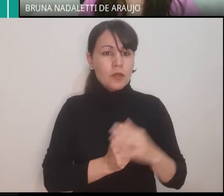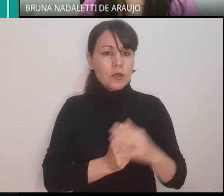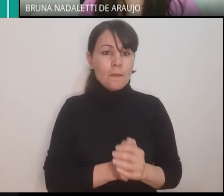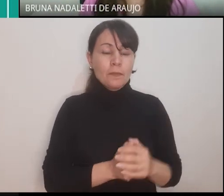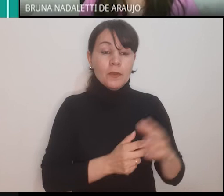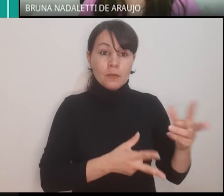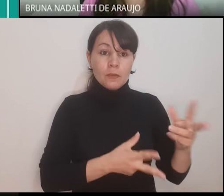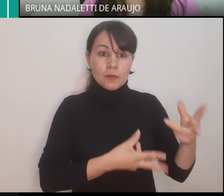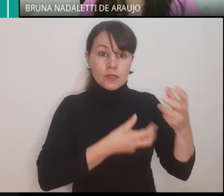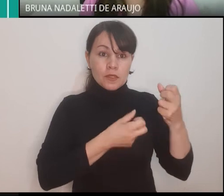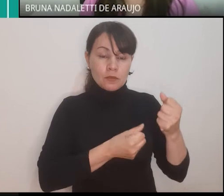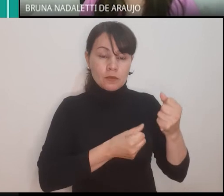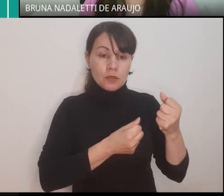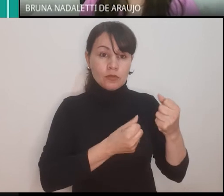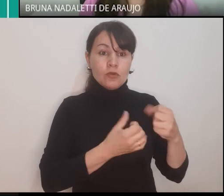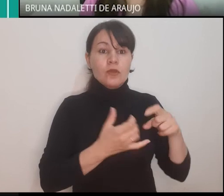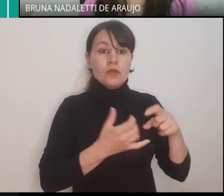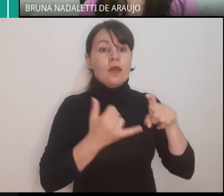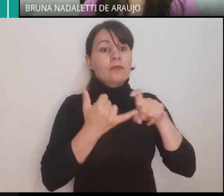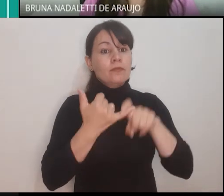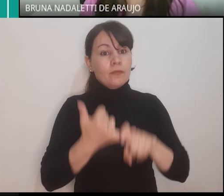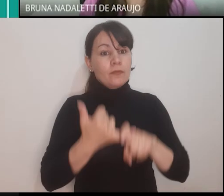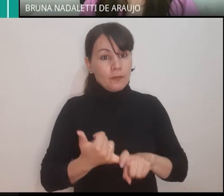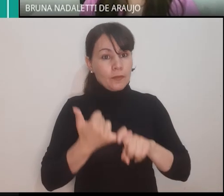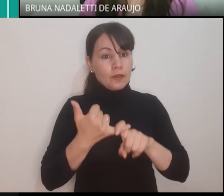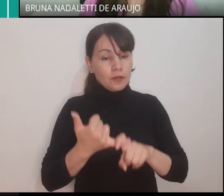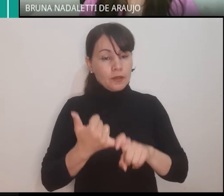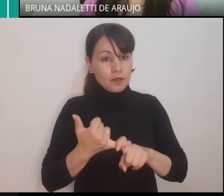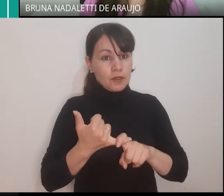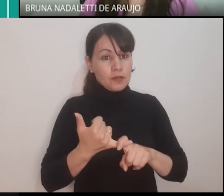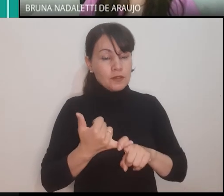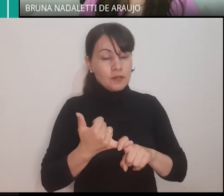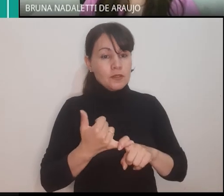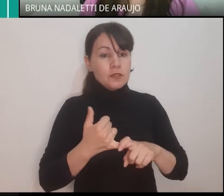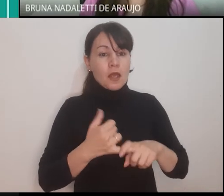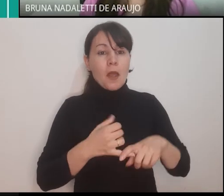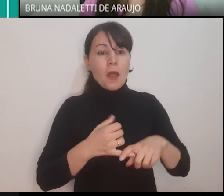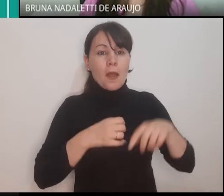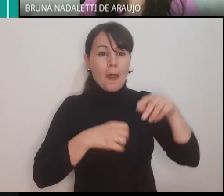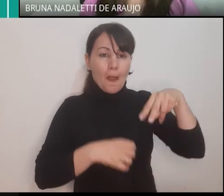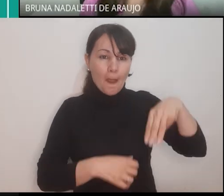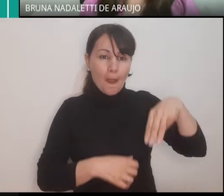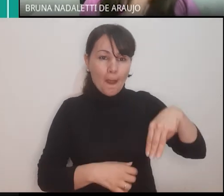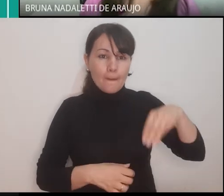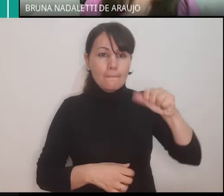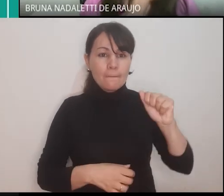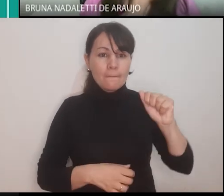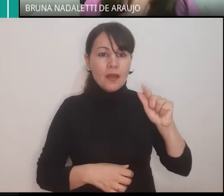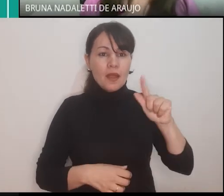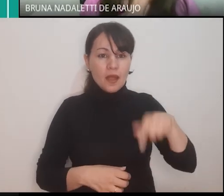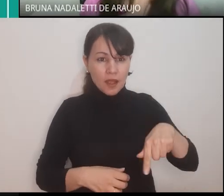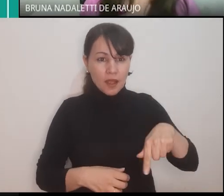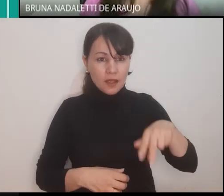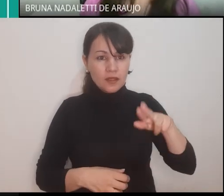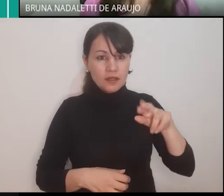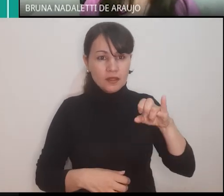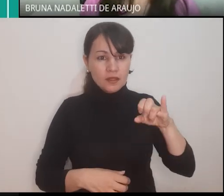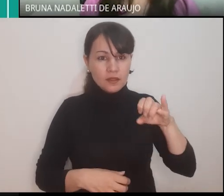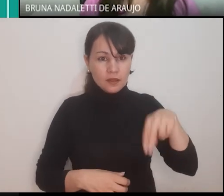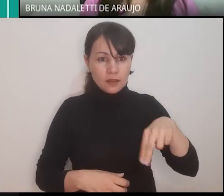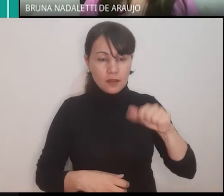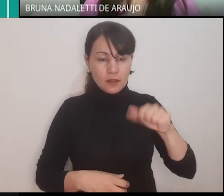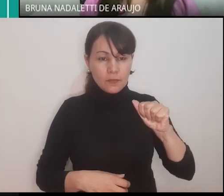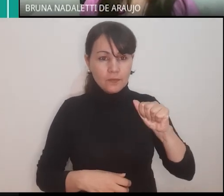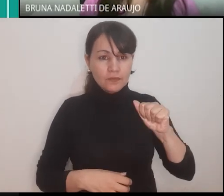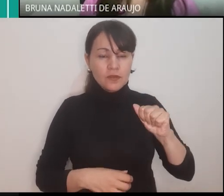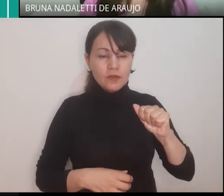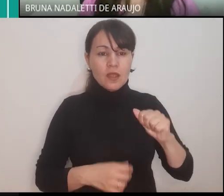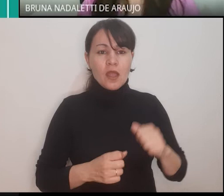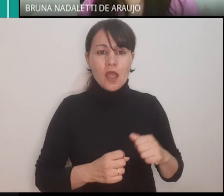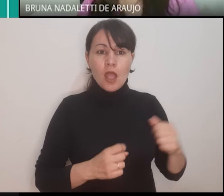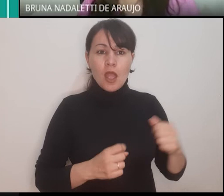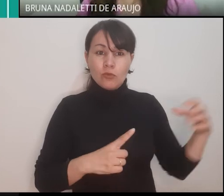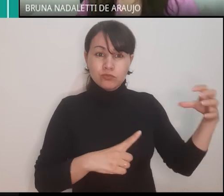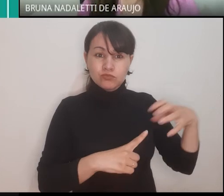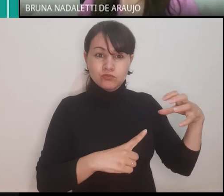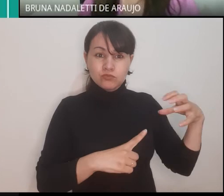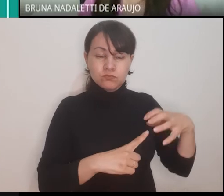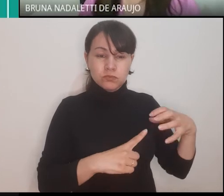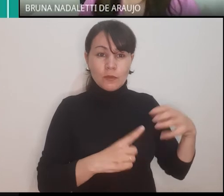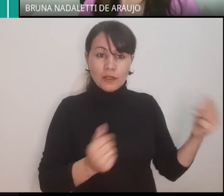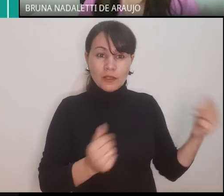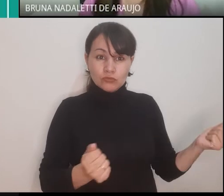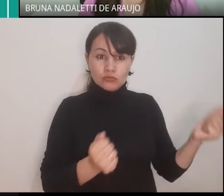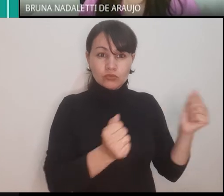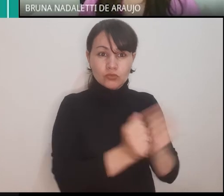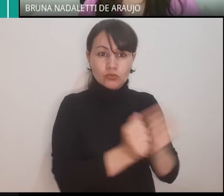que a dependência à máquina é uma das condições que mais o associam